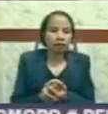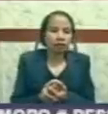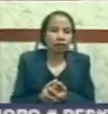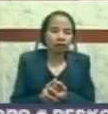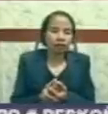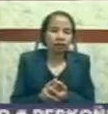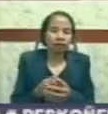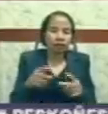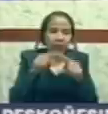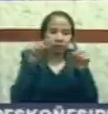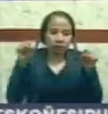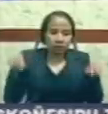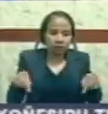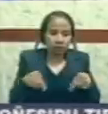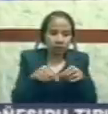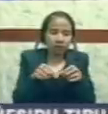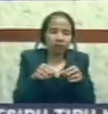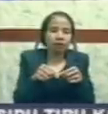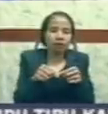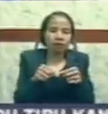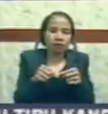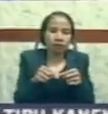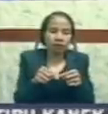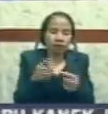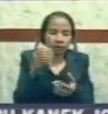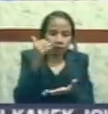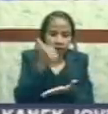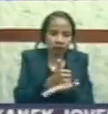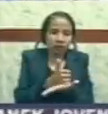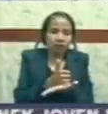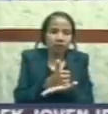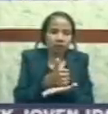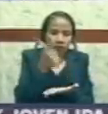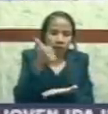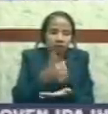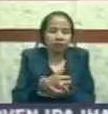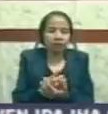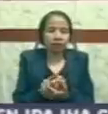Tabela 3 do anexo, aprovado.